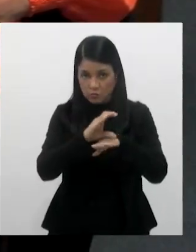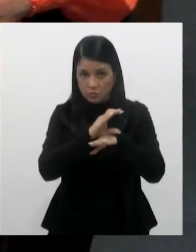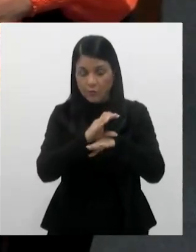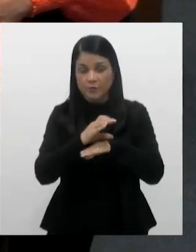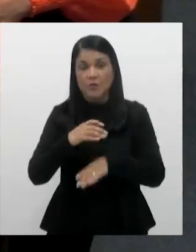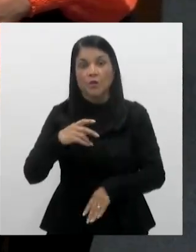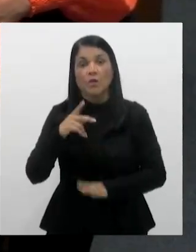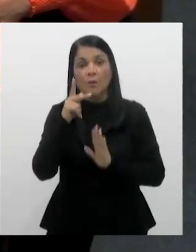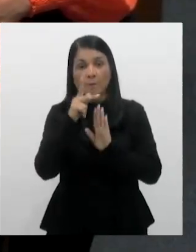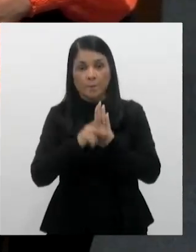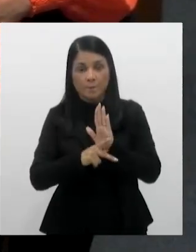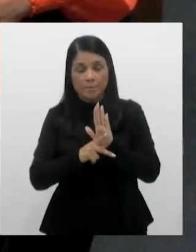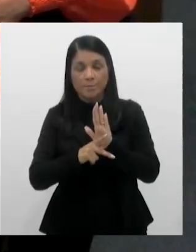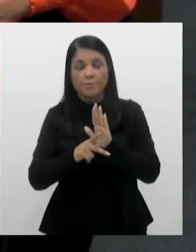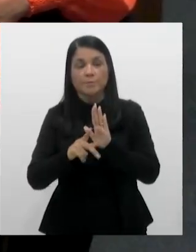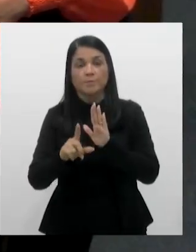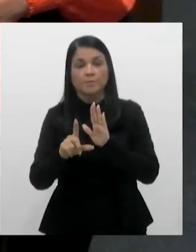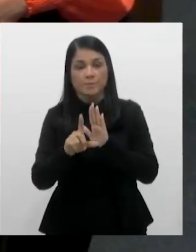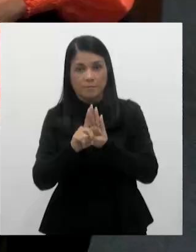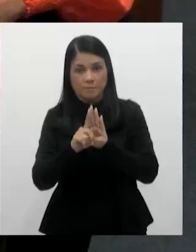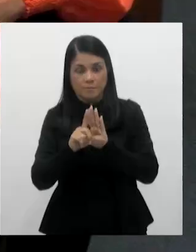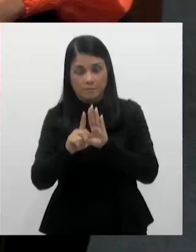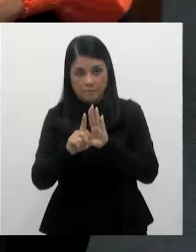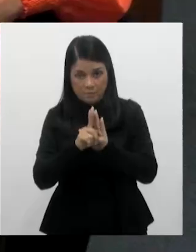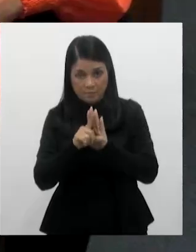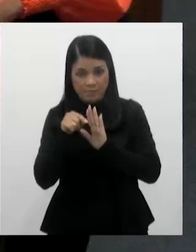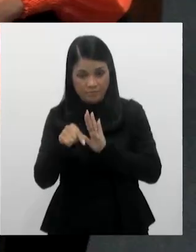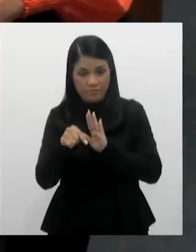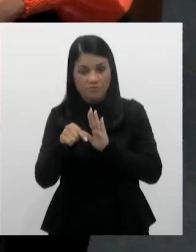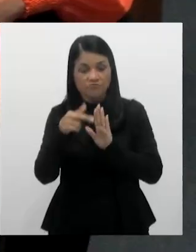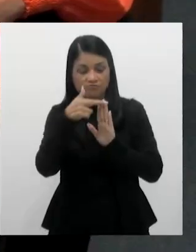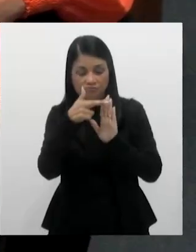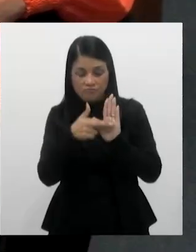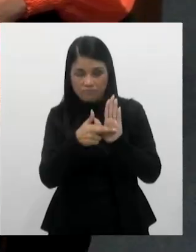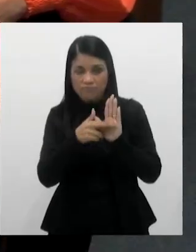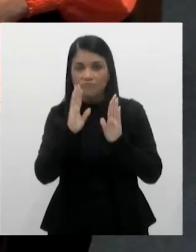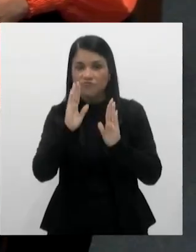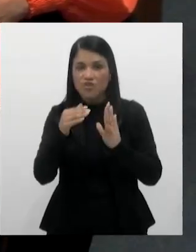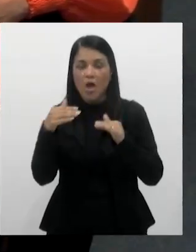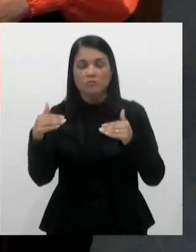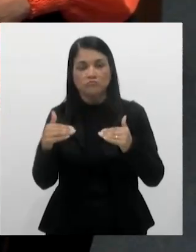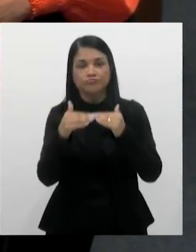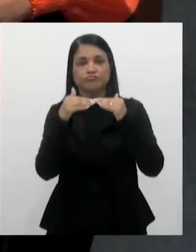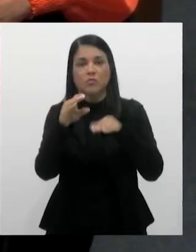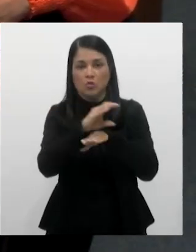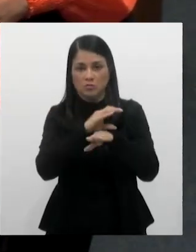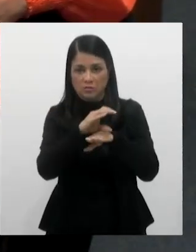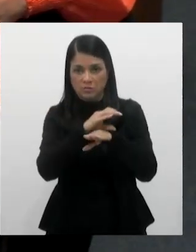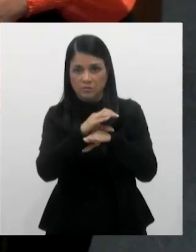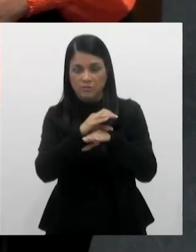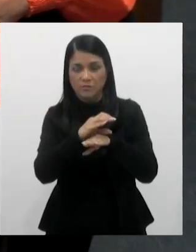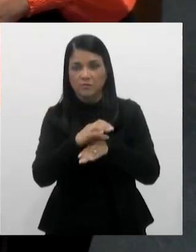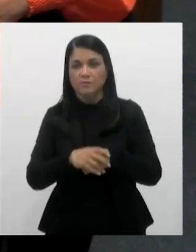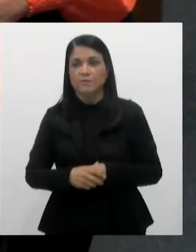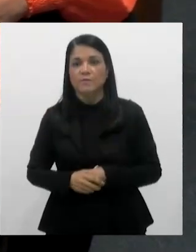deputado Luiz Paulo, regulamenta o que já está na Constituição. E só quero acrescentar o